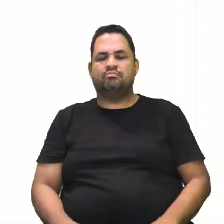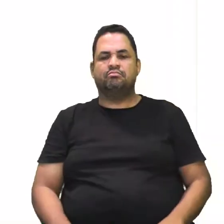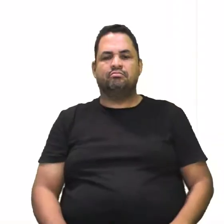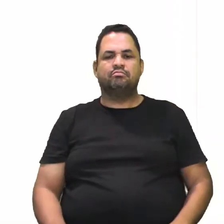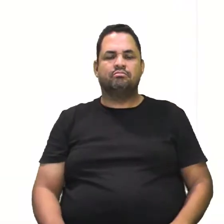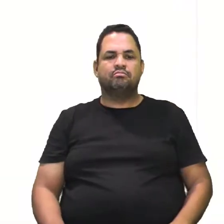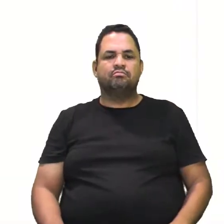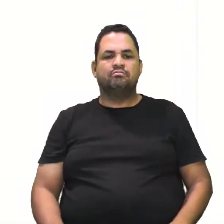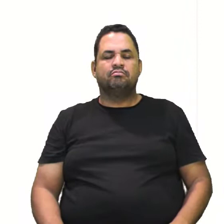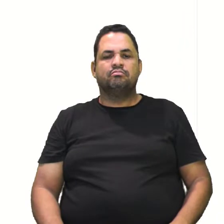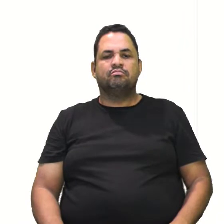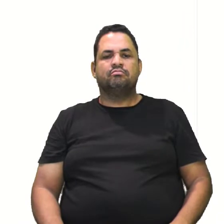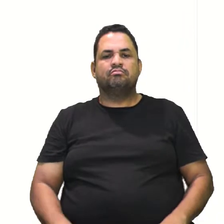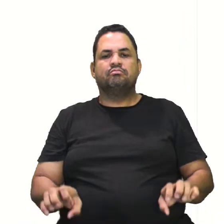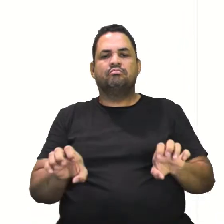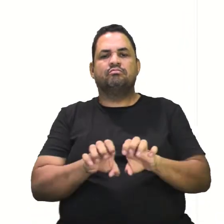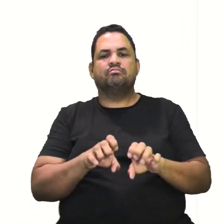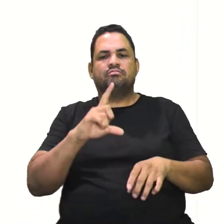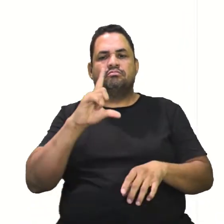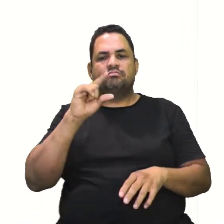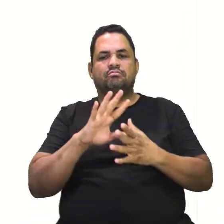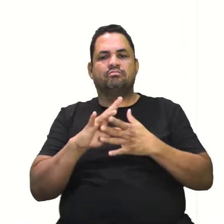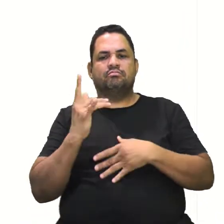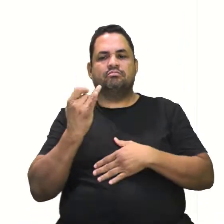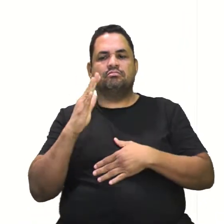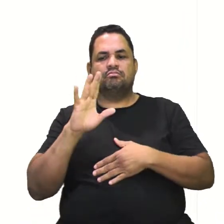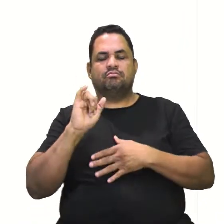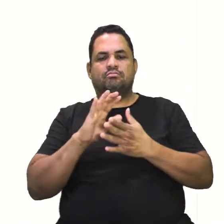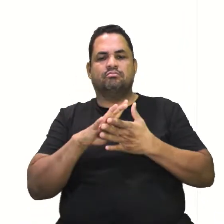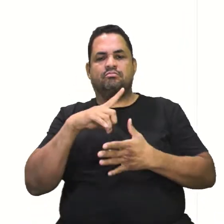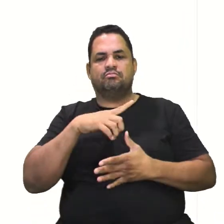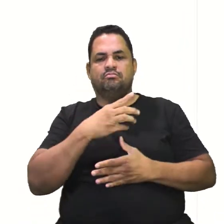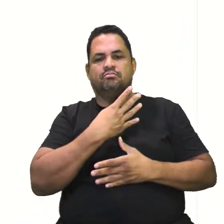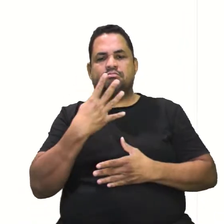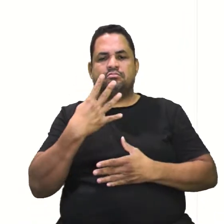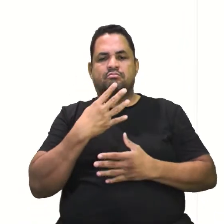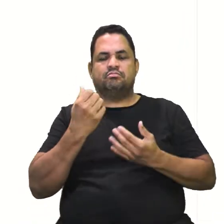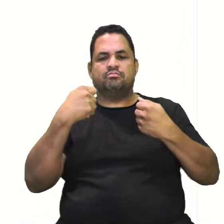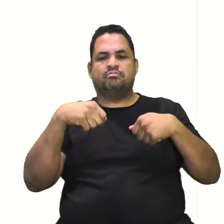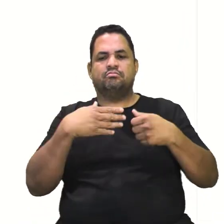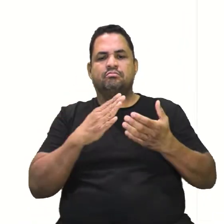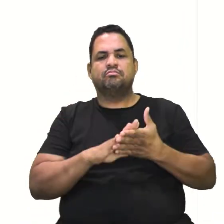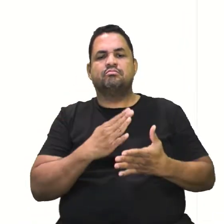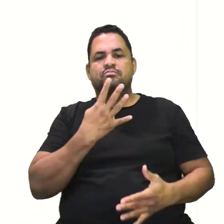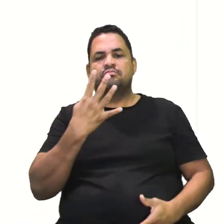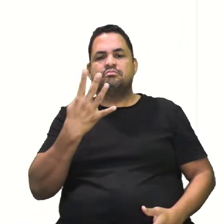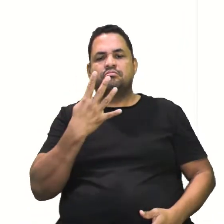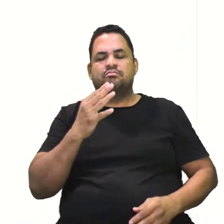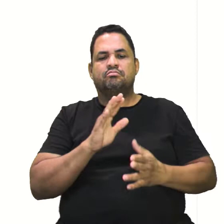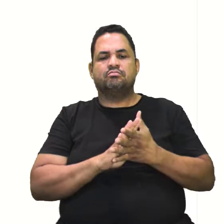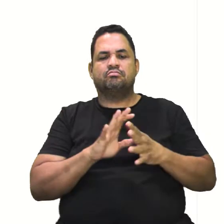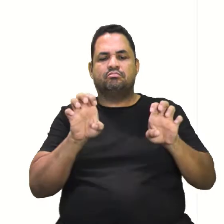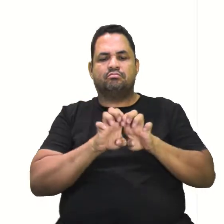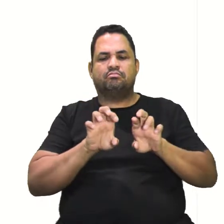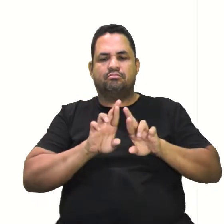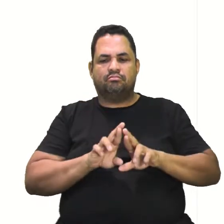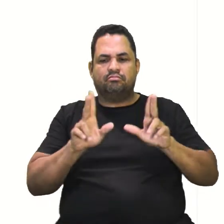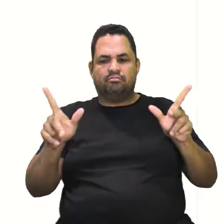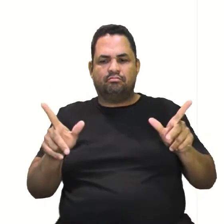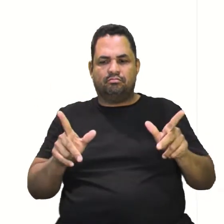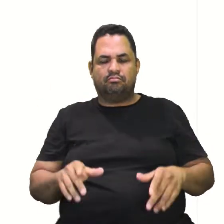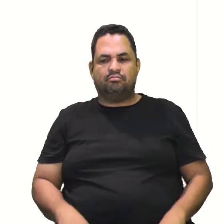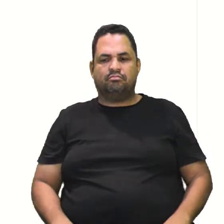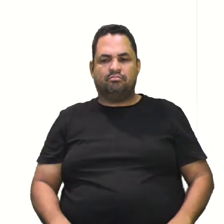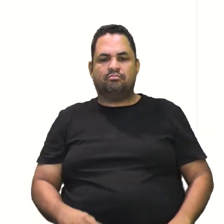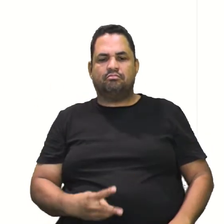lá. Então, equações reduzidas da hipérbole existem também 4 casos, com 4 equações distintas.